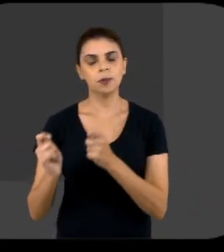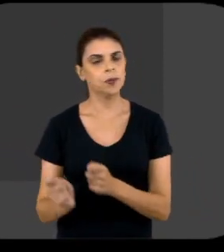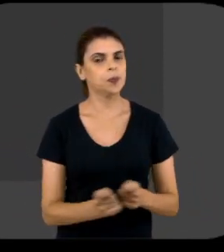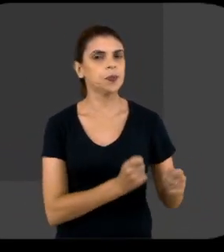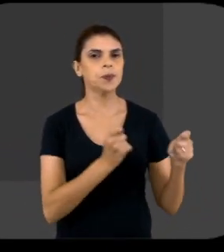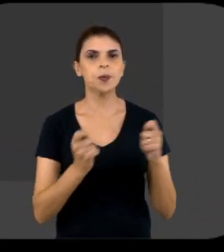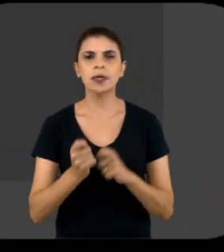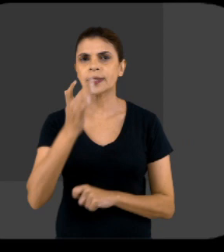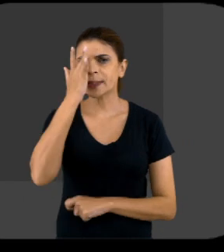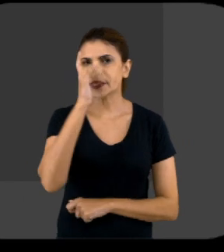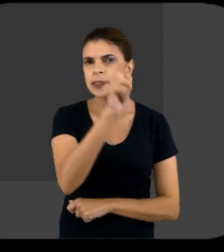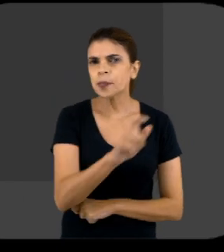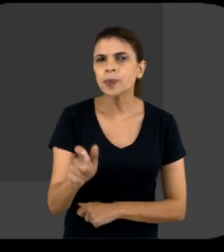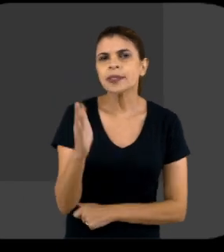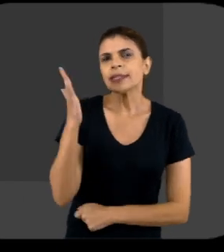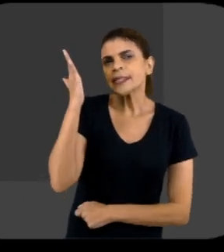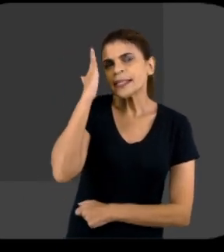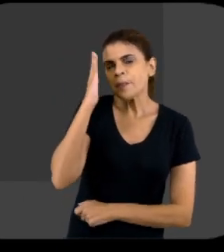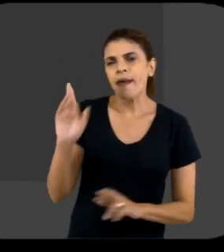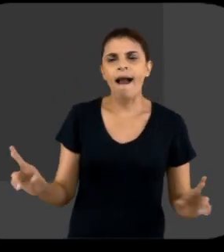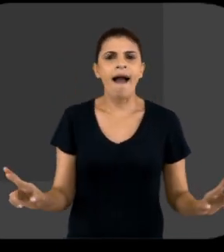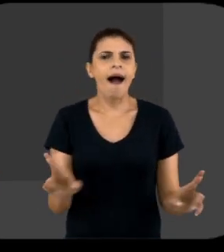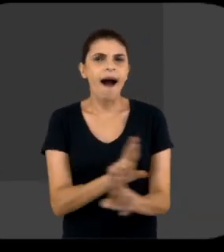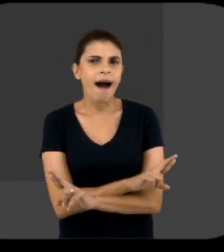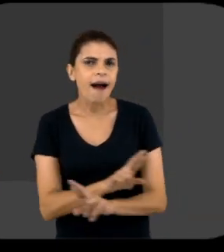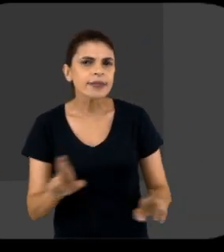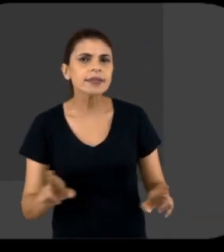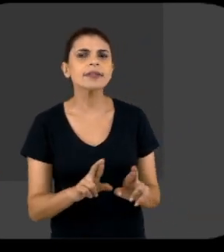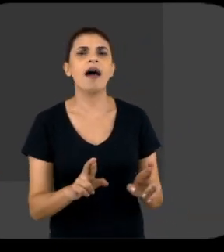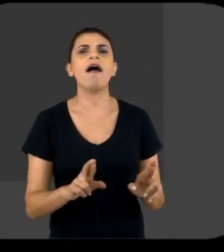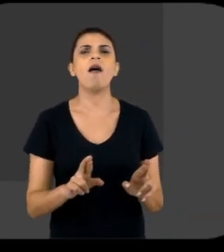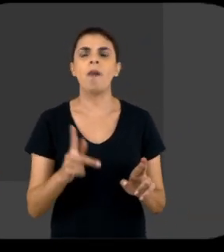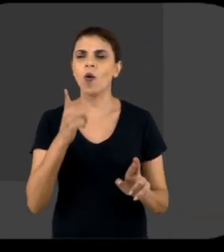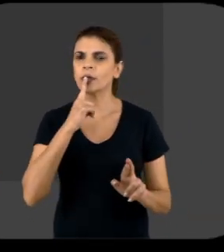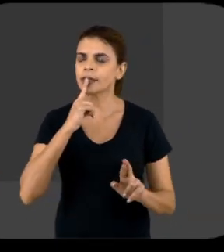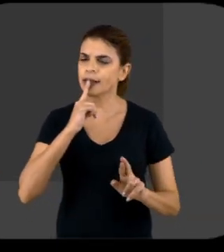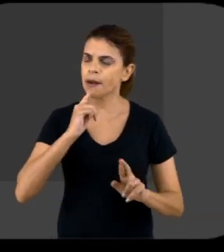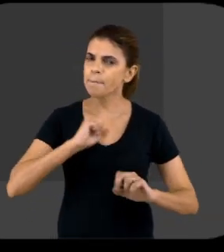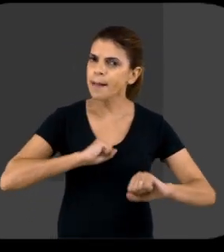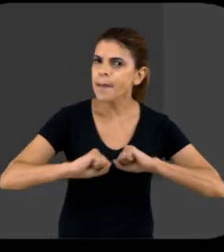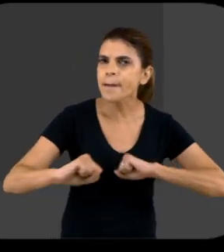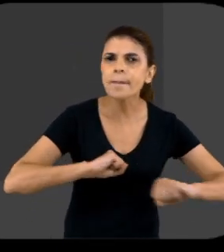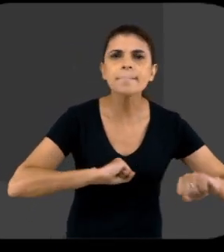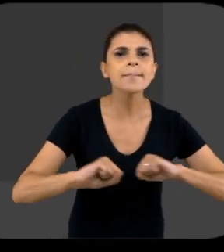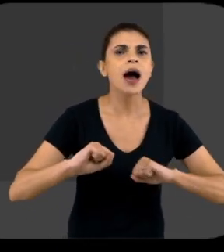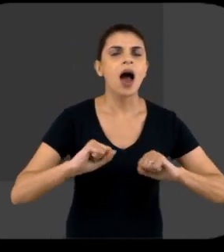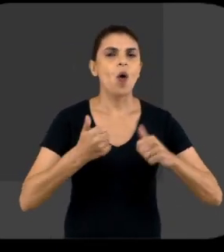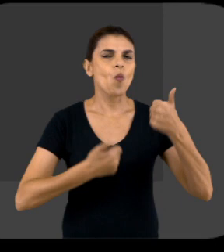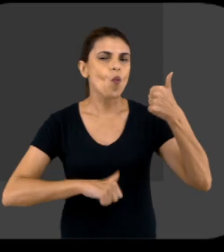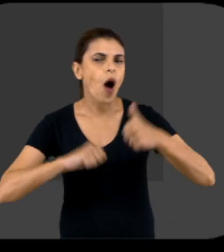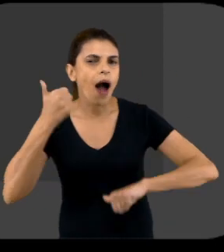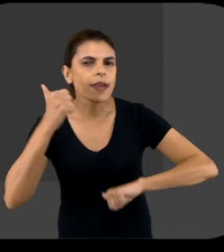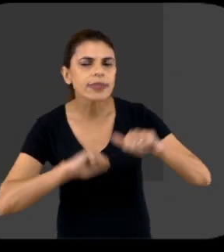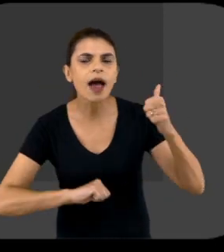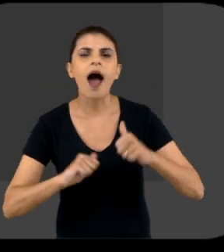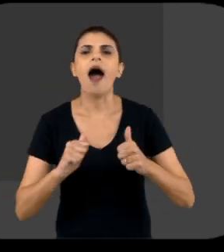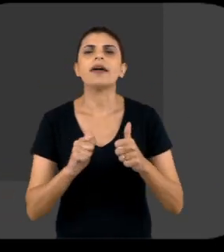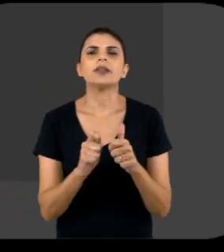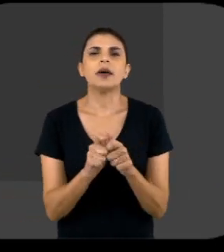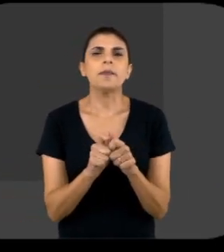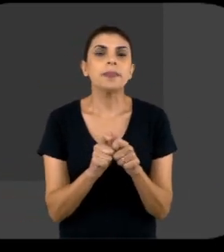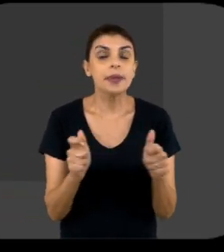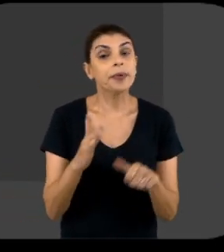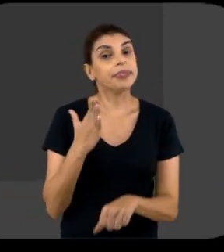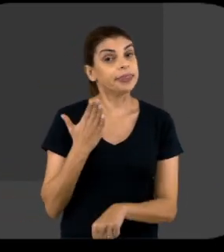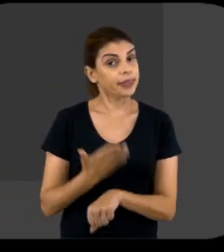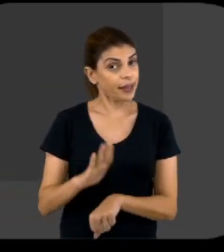a interação entre as pessoas ela é uma mola mestre para alavancar o aumento da qualidade